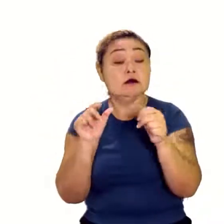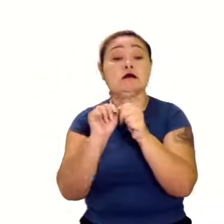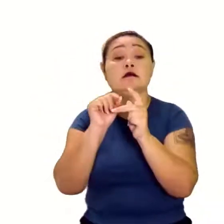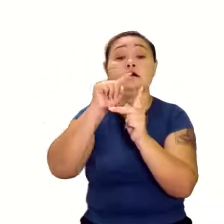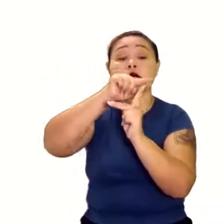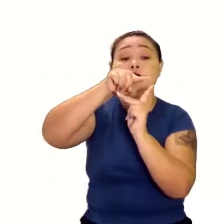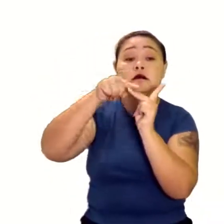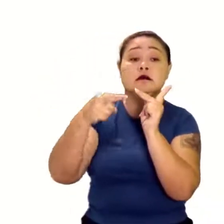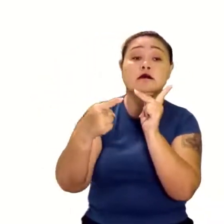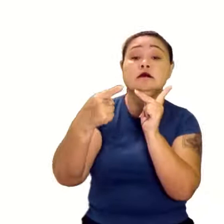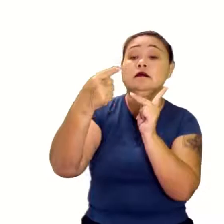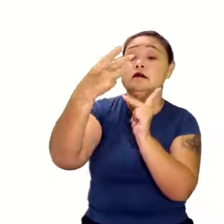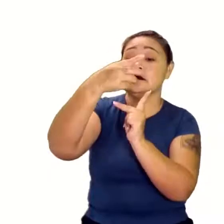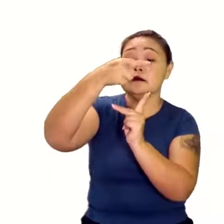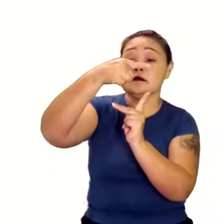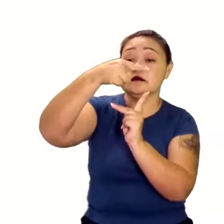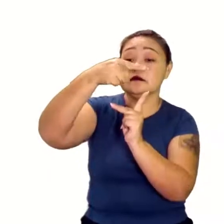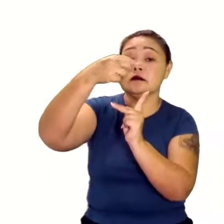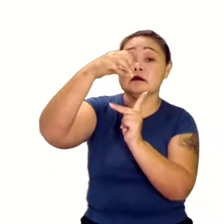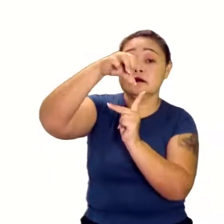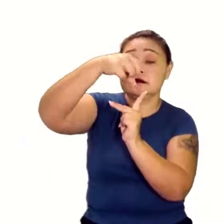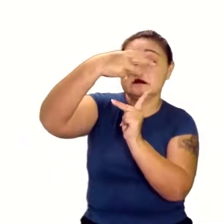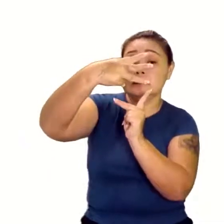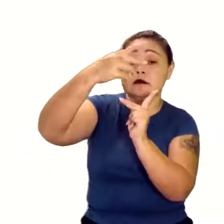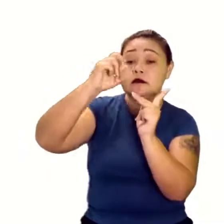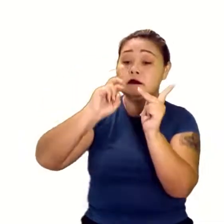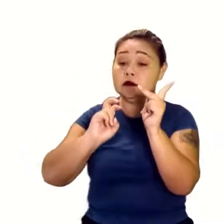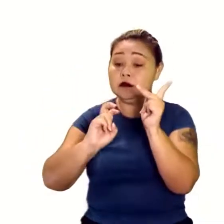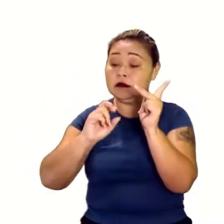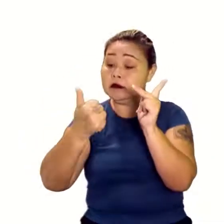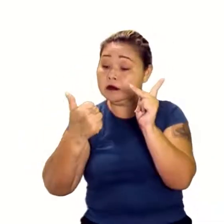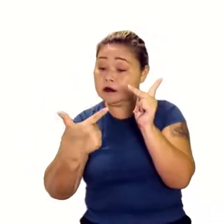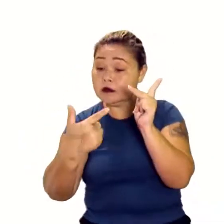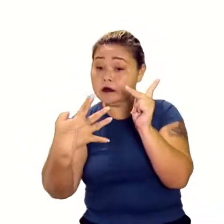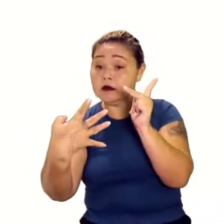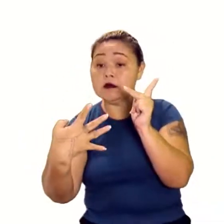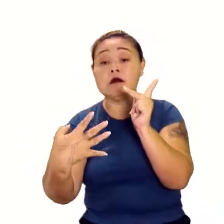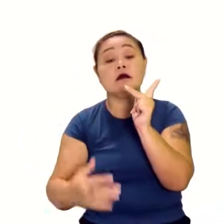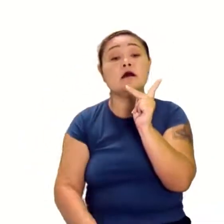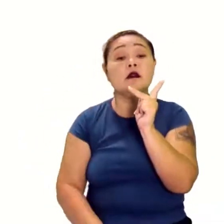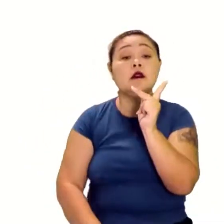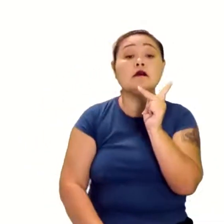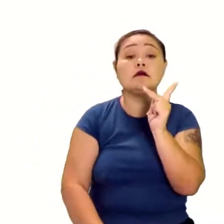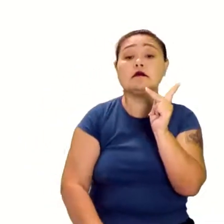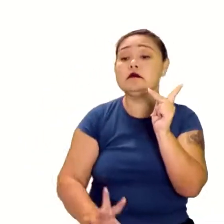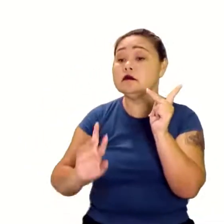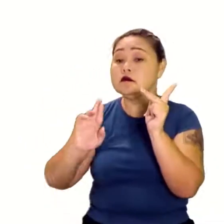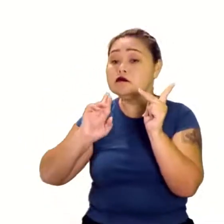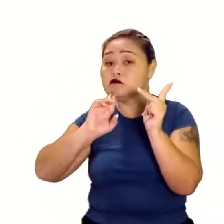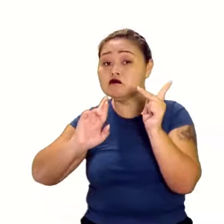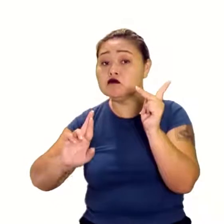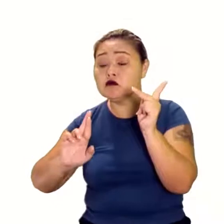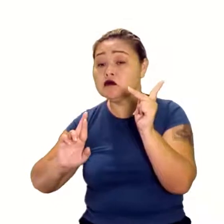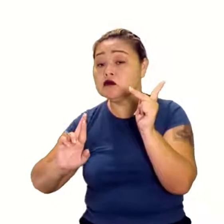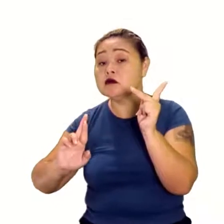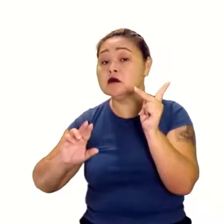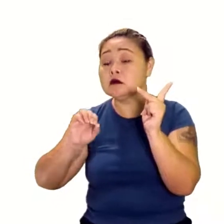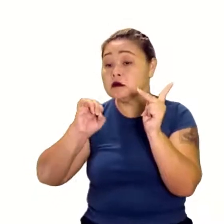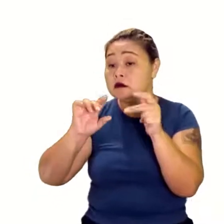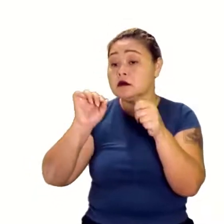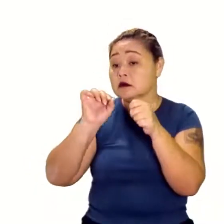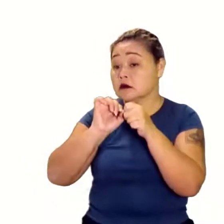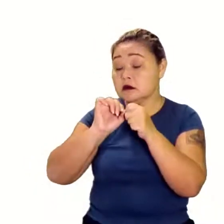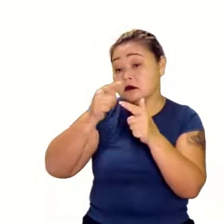por 3? 3. 12 dividido por 3? 4. Então, não altera resultado se a gente fizer